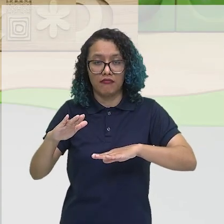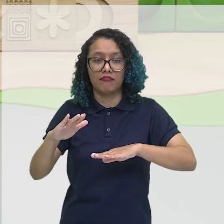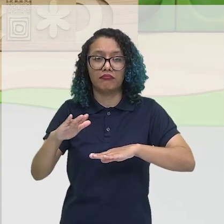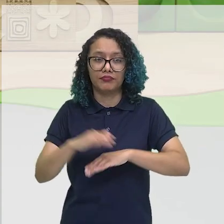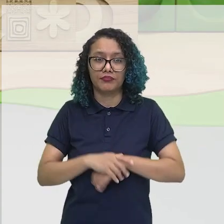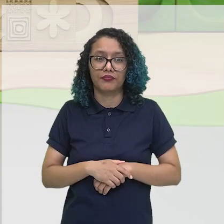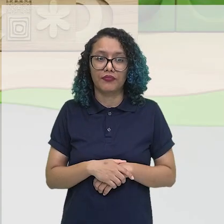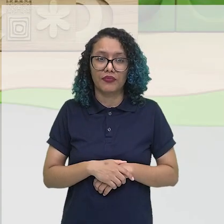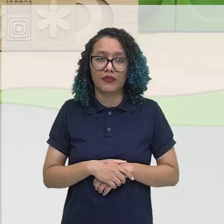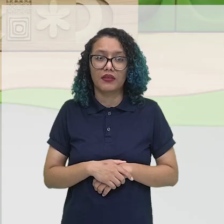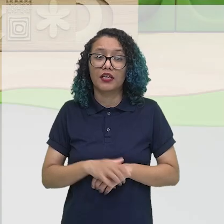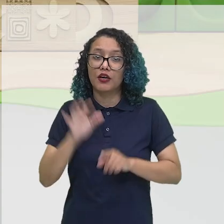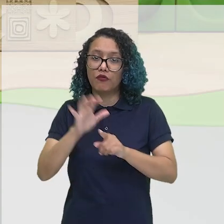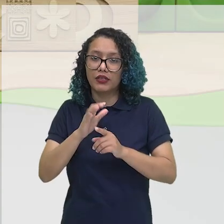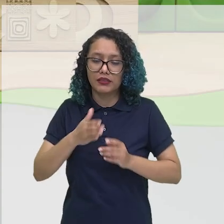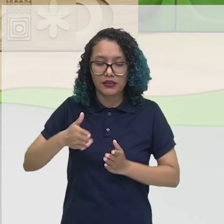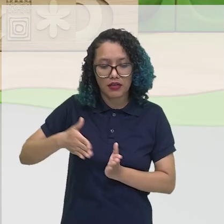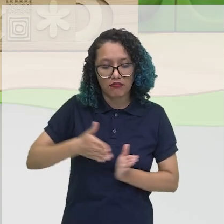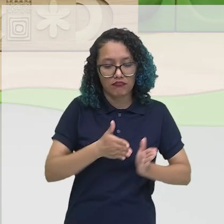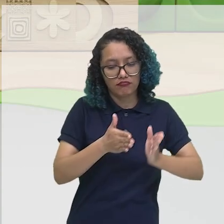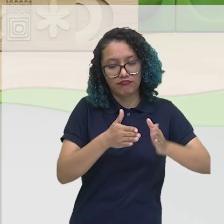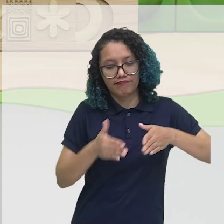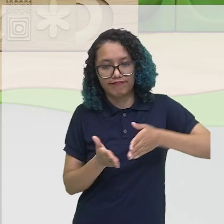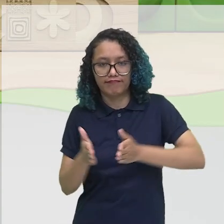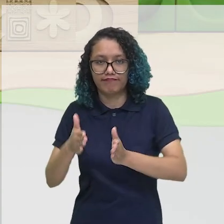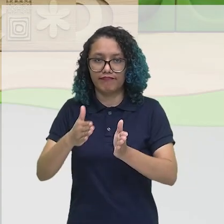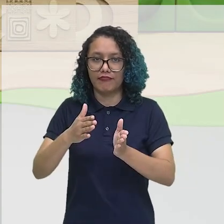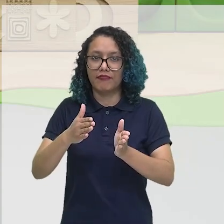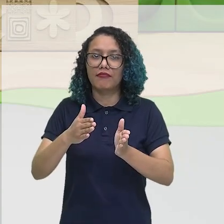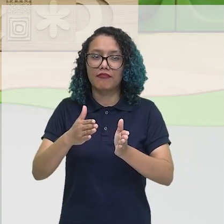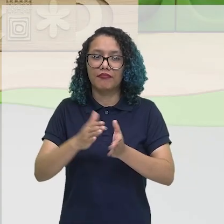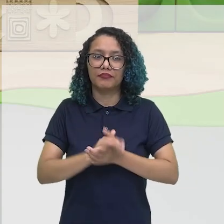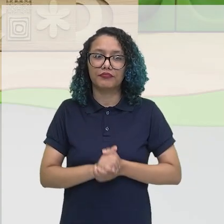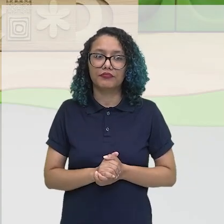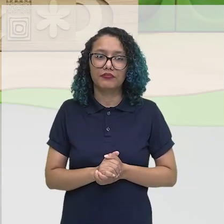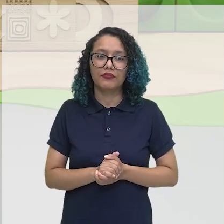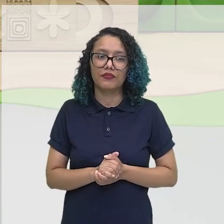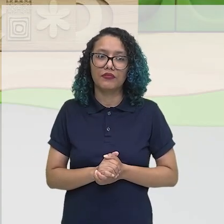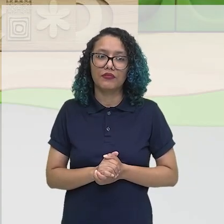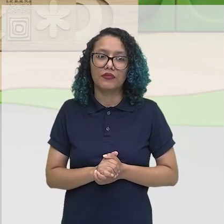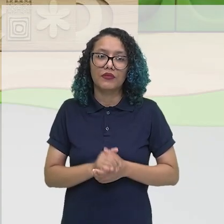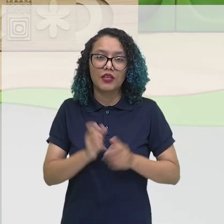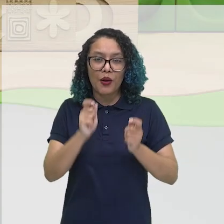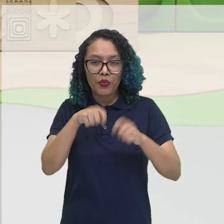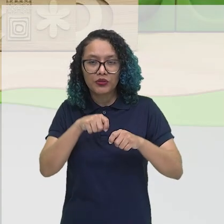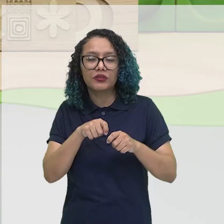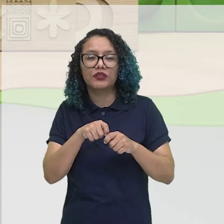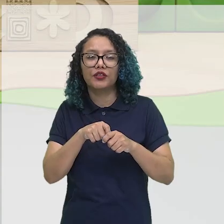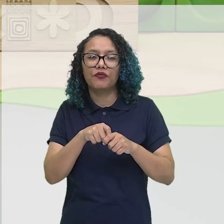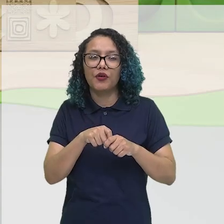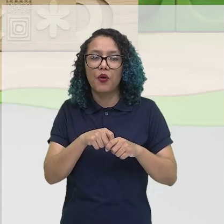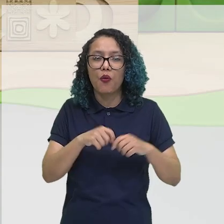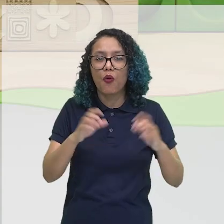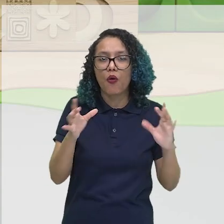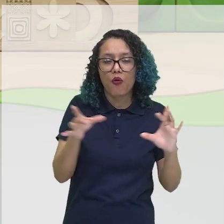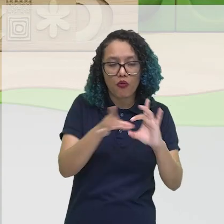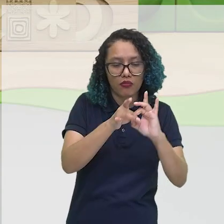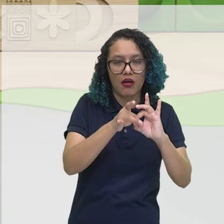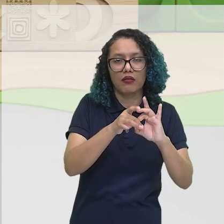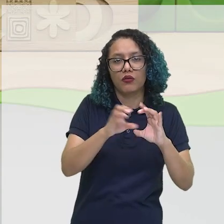do deslocamento que ocorria, né, ligando um oceano, o Atlântico ao Pacífico,